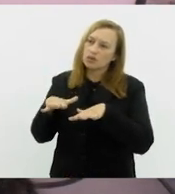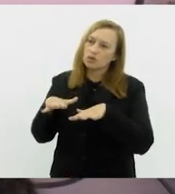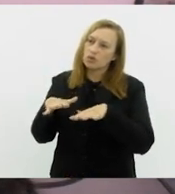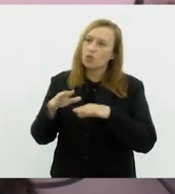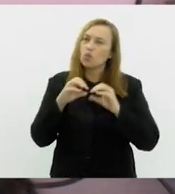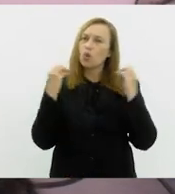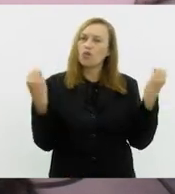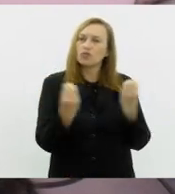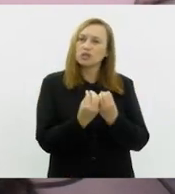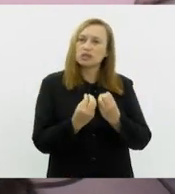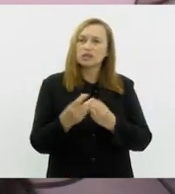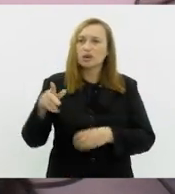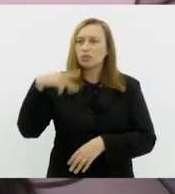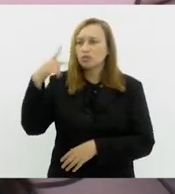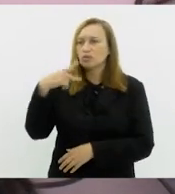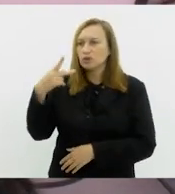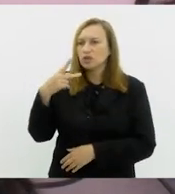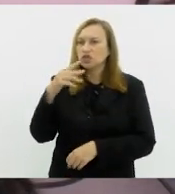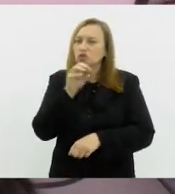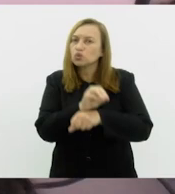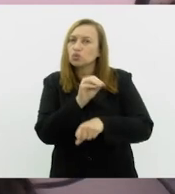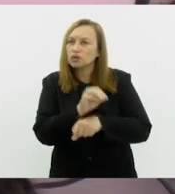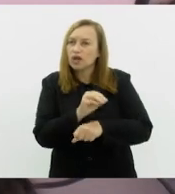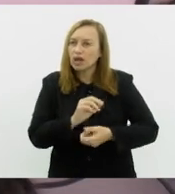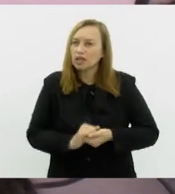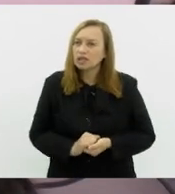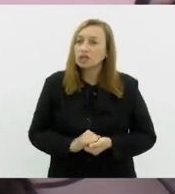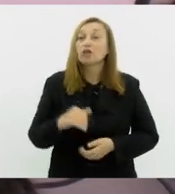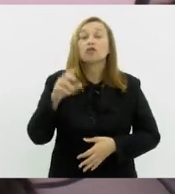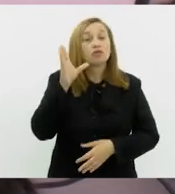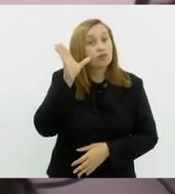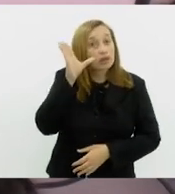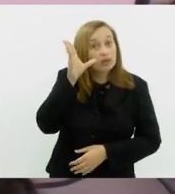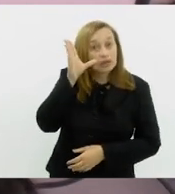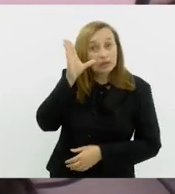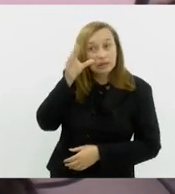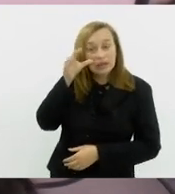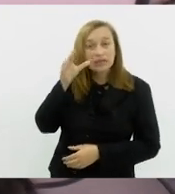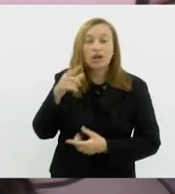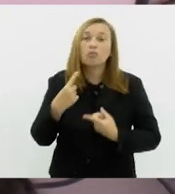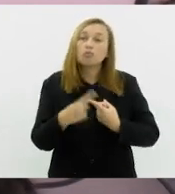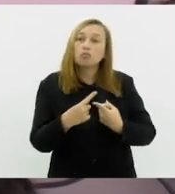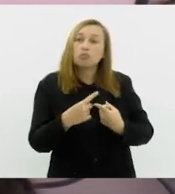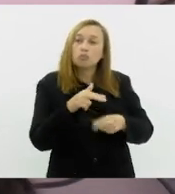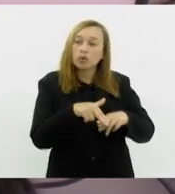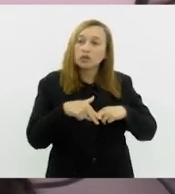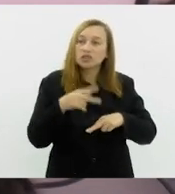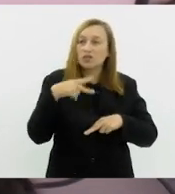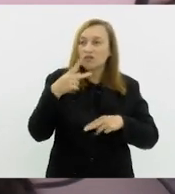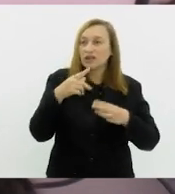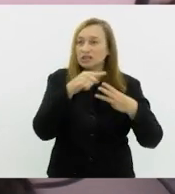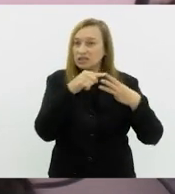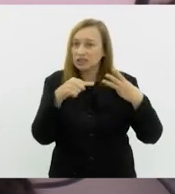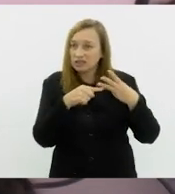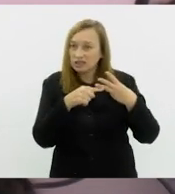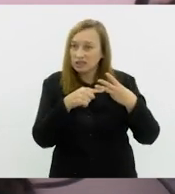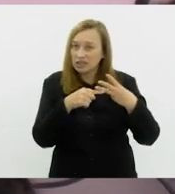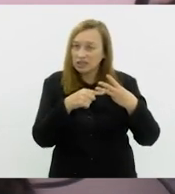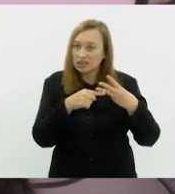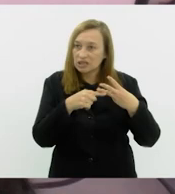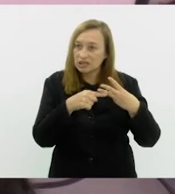oficina da política de plano de cuidado, e foi muito interessante, por isso que eu falei das minhas três passagens de